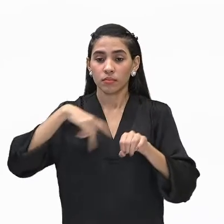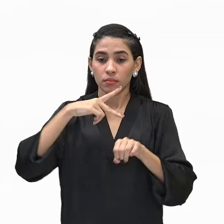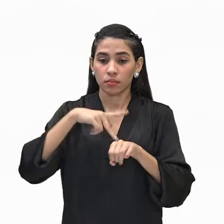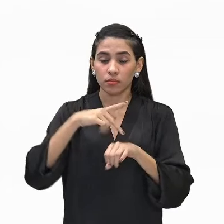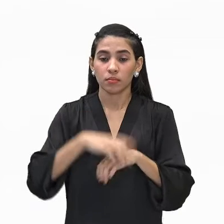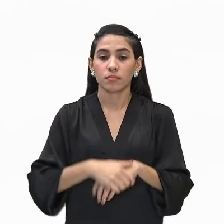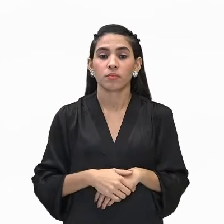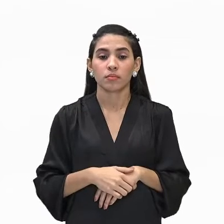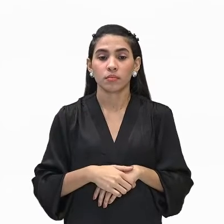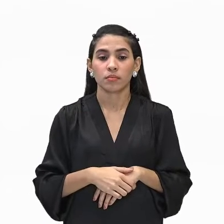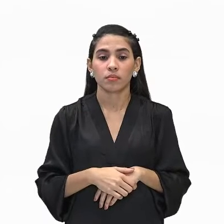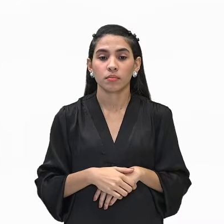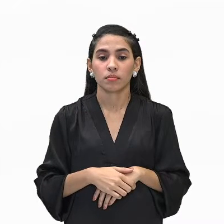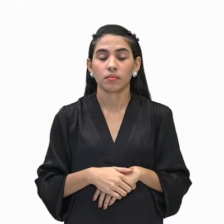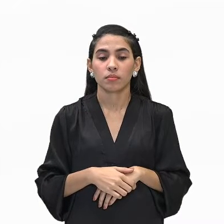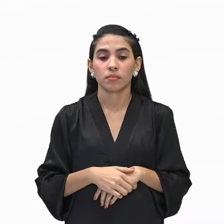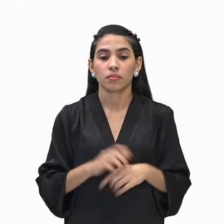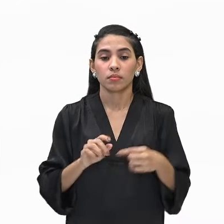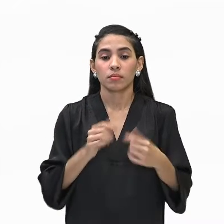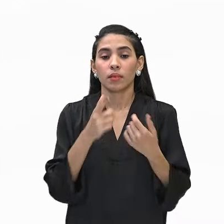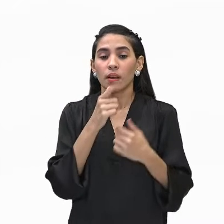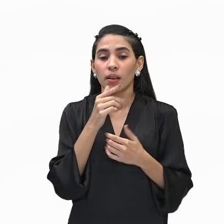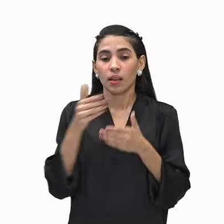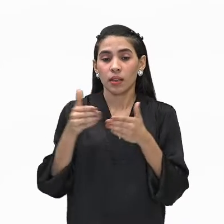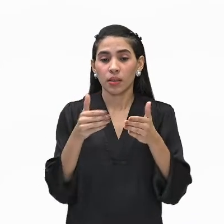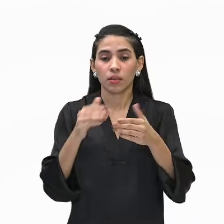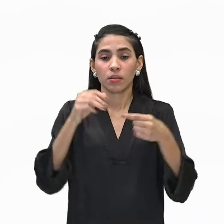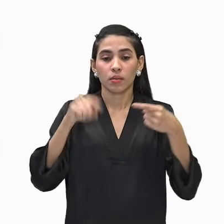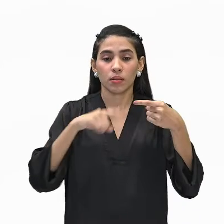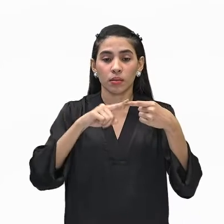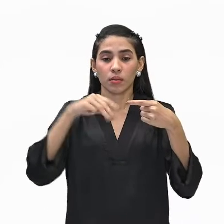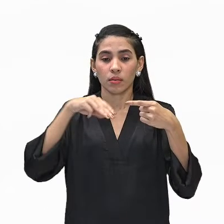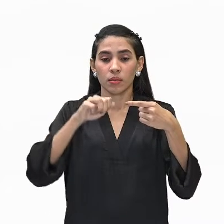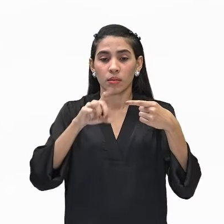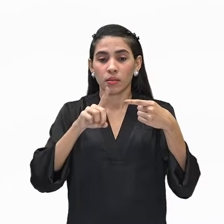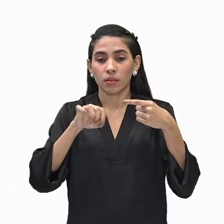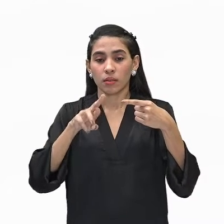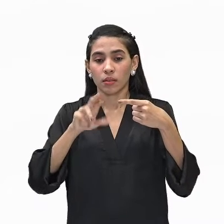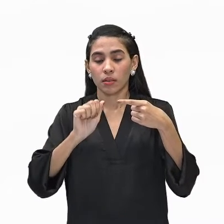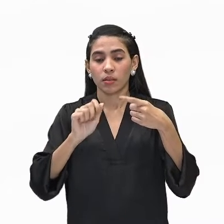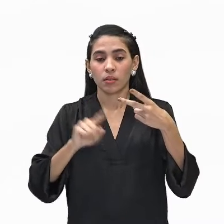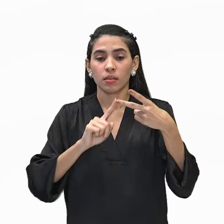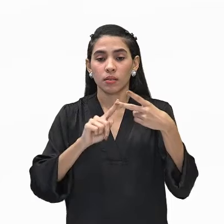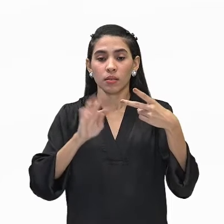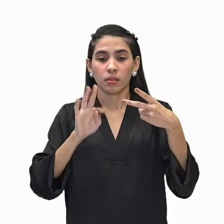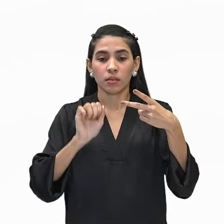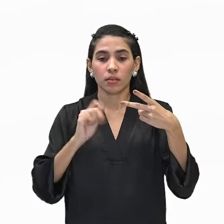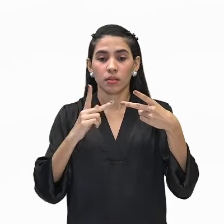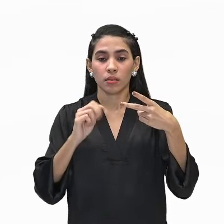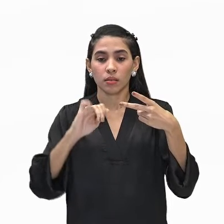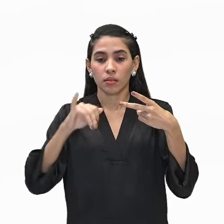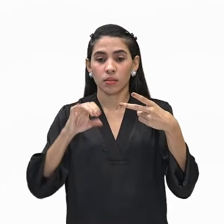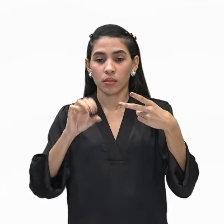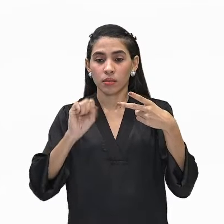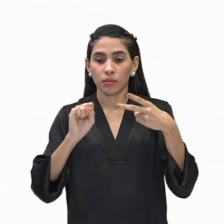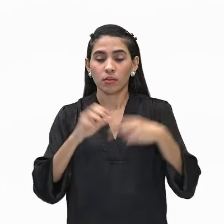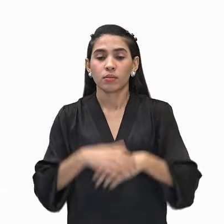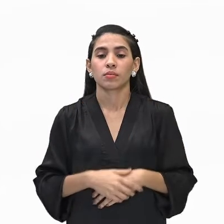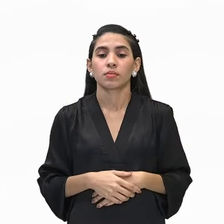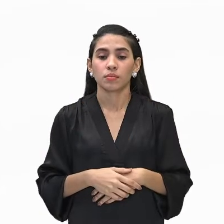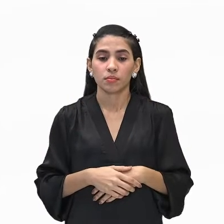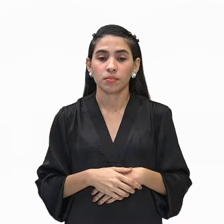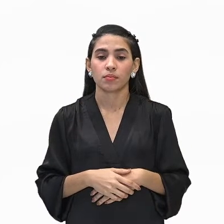com destaque os rios Madeira e Tapajós, né? O rio Tapajós que fica